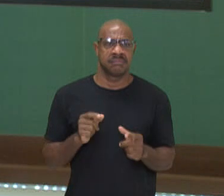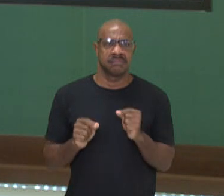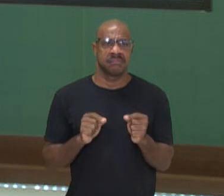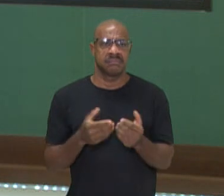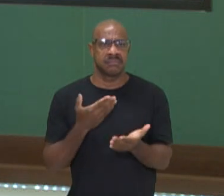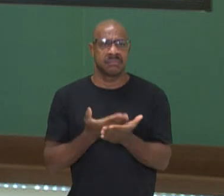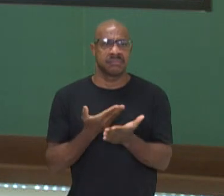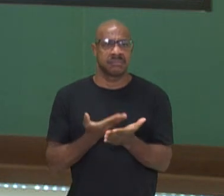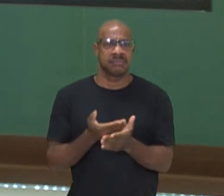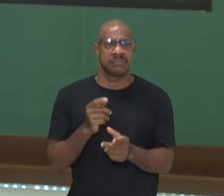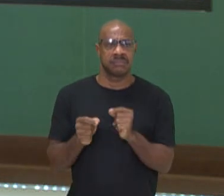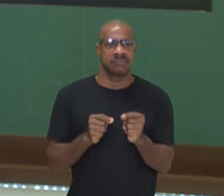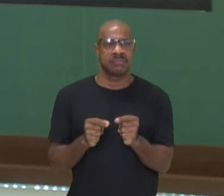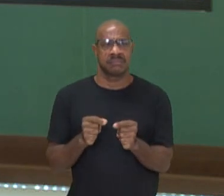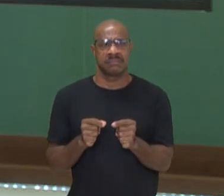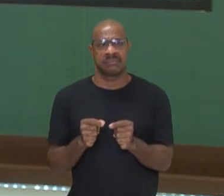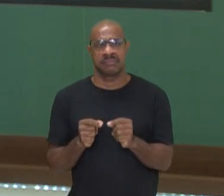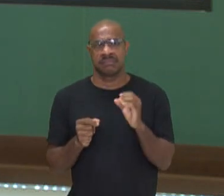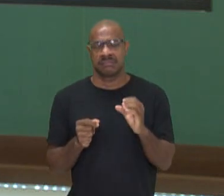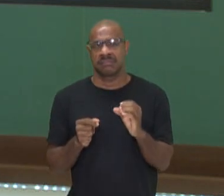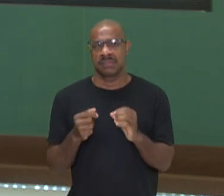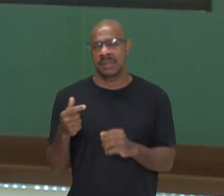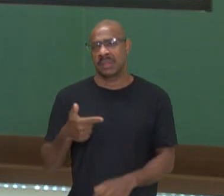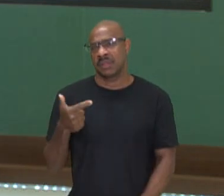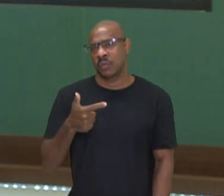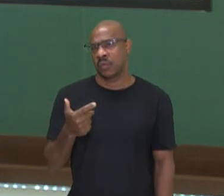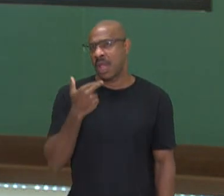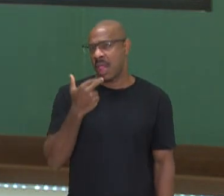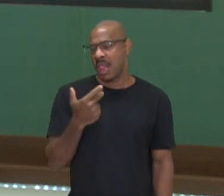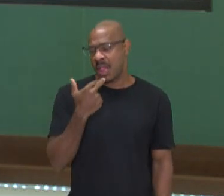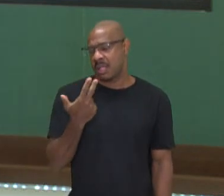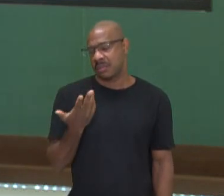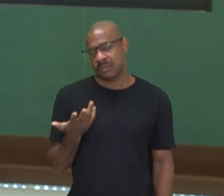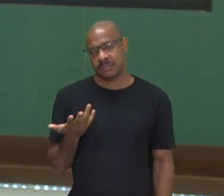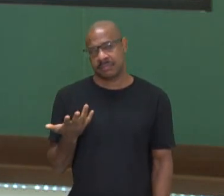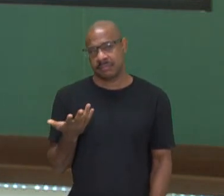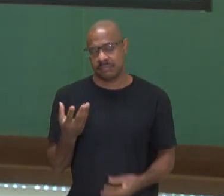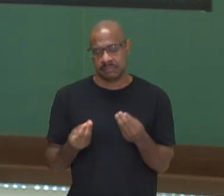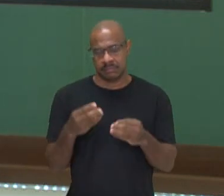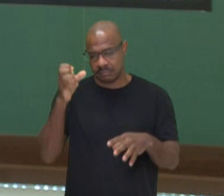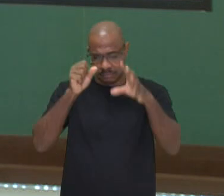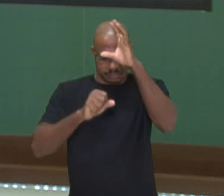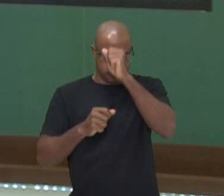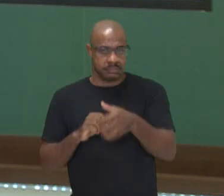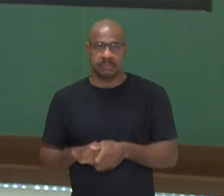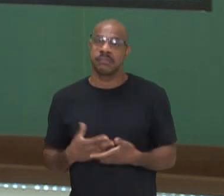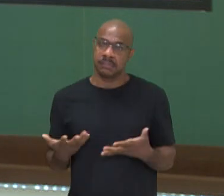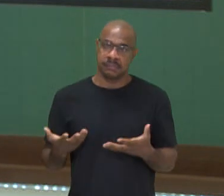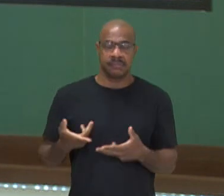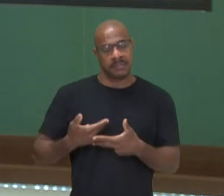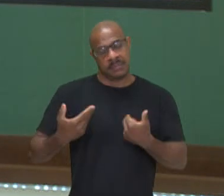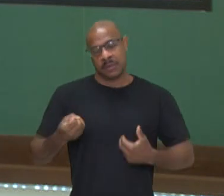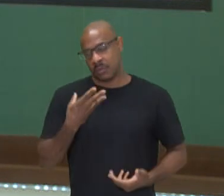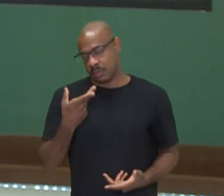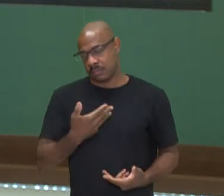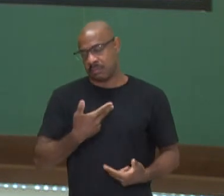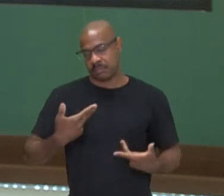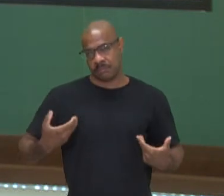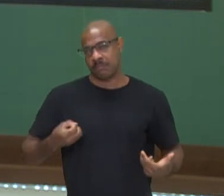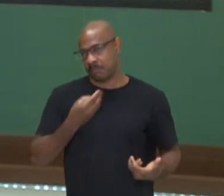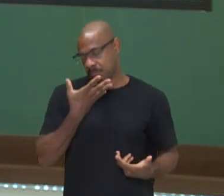Ele fala ali não de uma terceira língua, mas sim de uma segunda língua, tá bom? Claro que você vai ter mais benefícios de estudar uma terceira ou quarta, sem